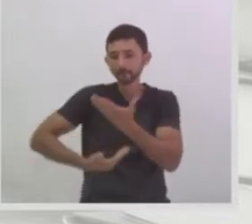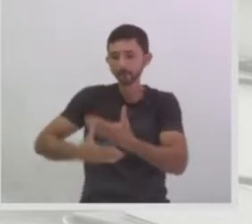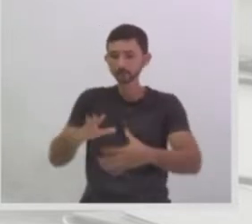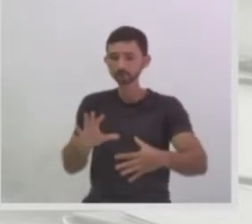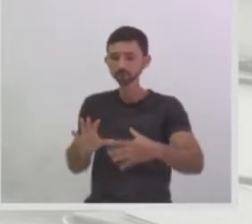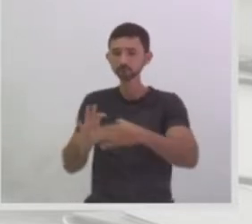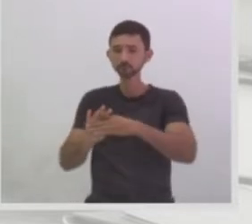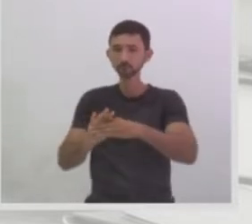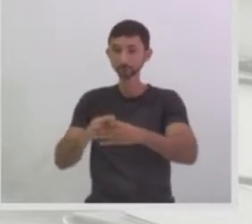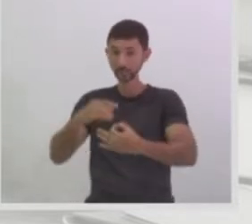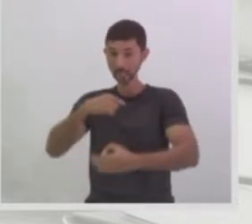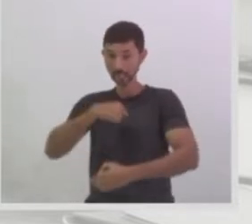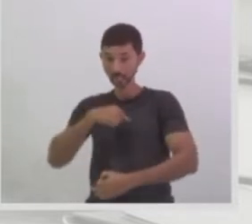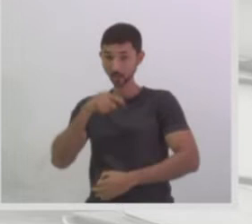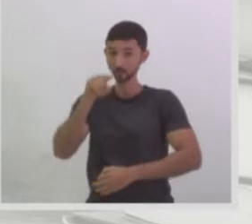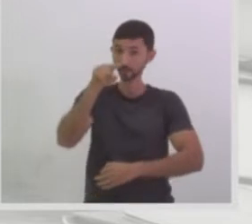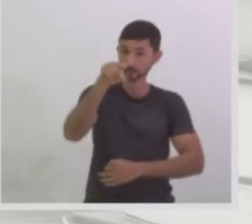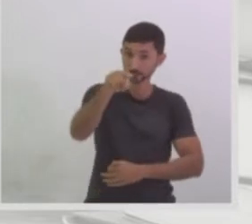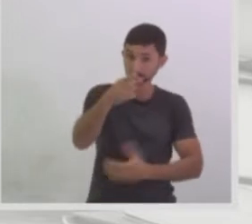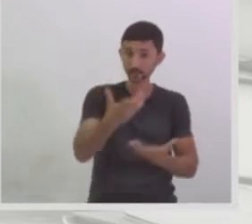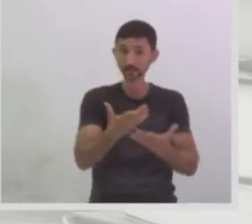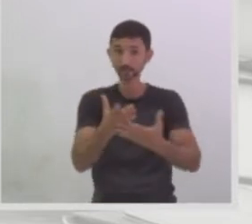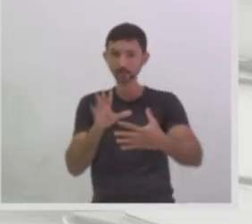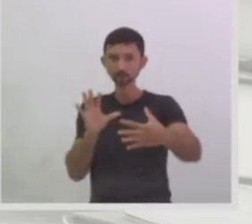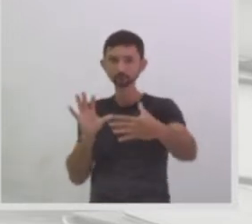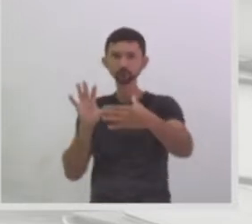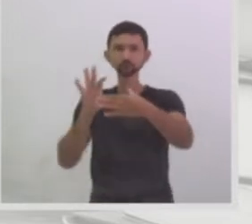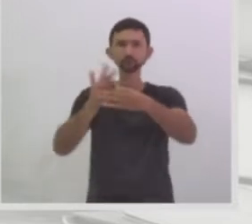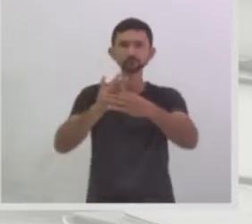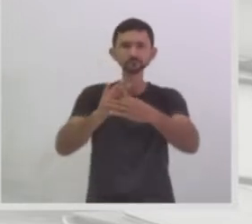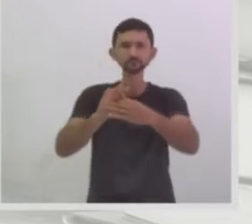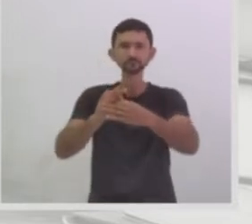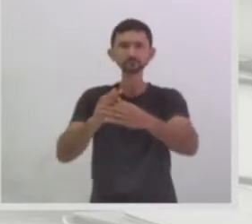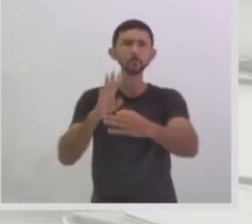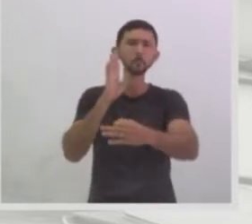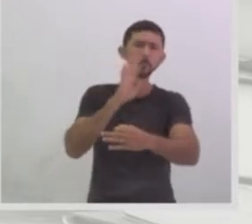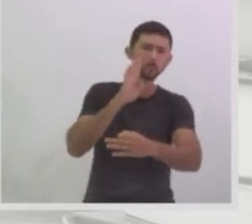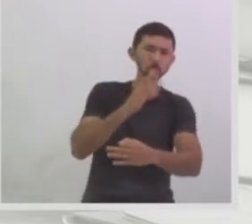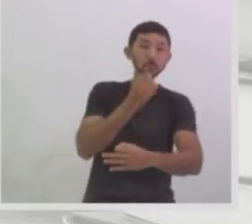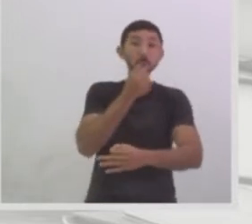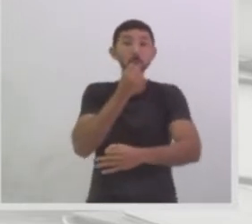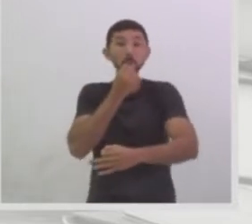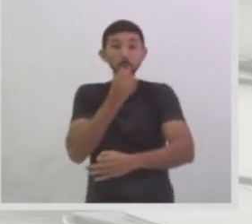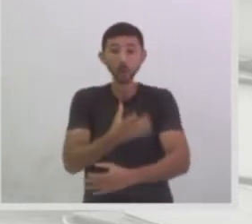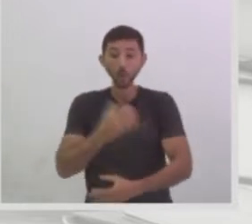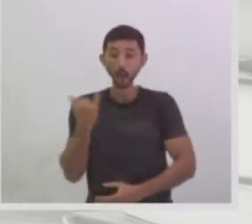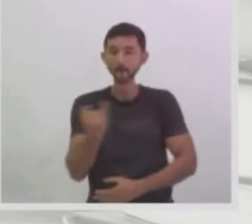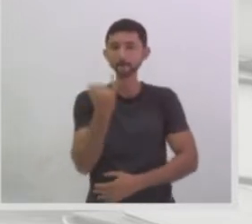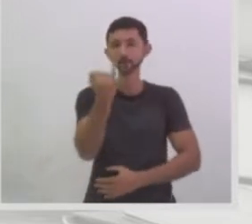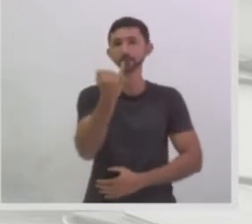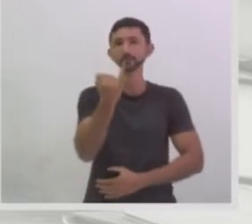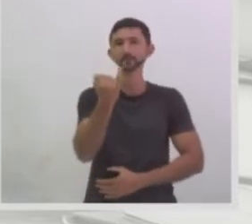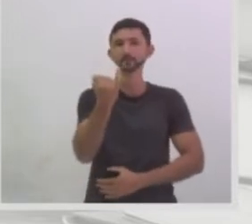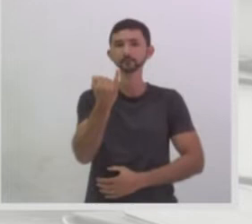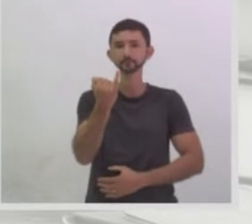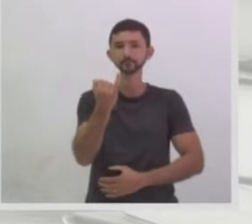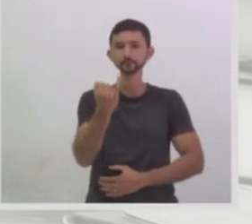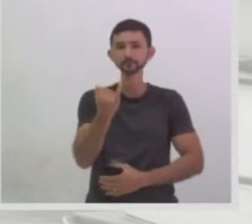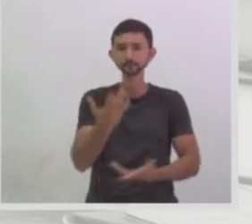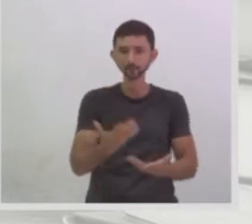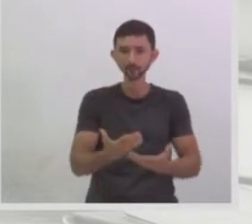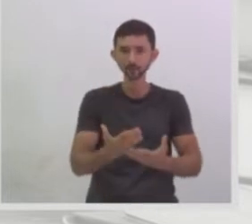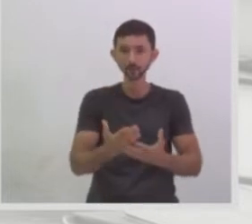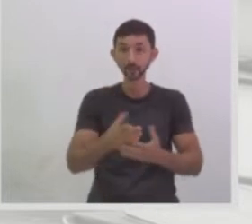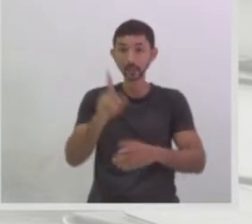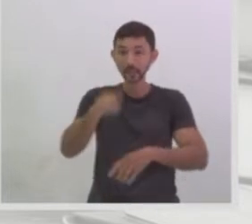você, essa nossa interação é o que faz realmente valer a pena e é isso que nós chamamos